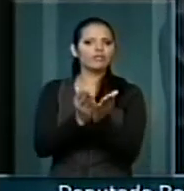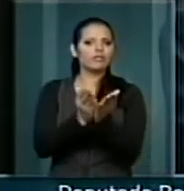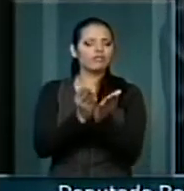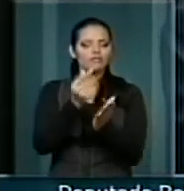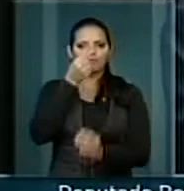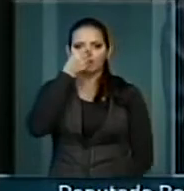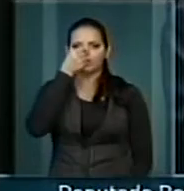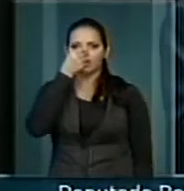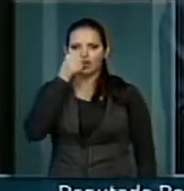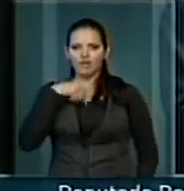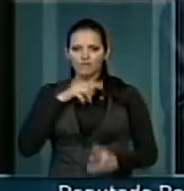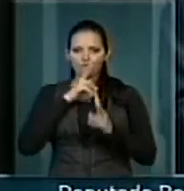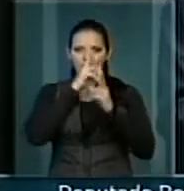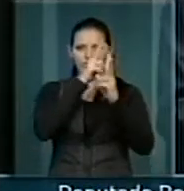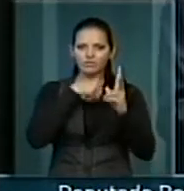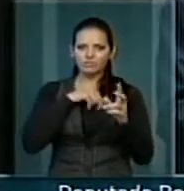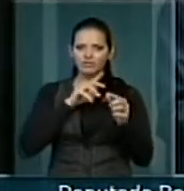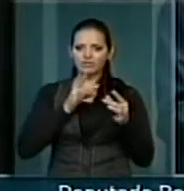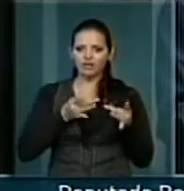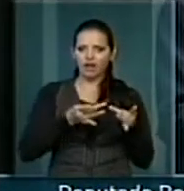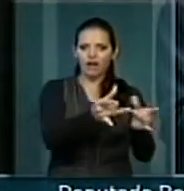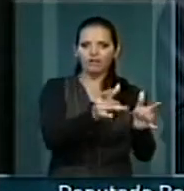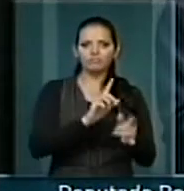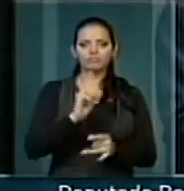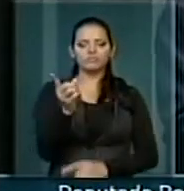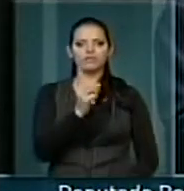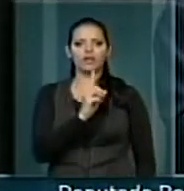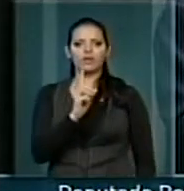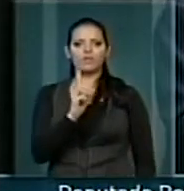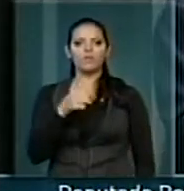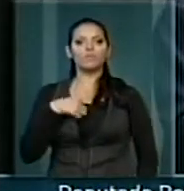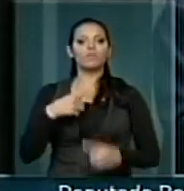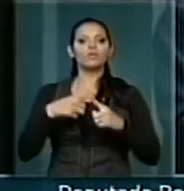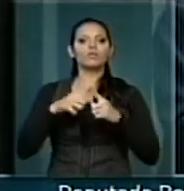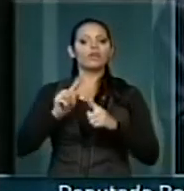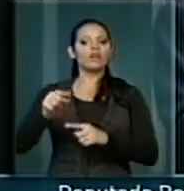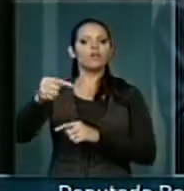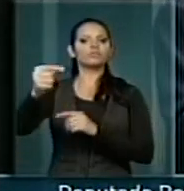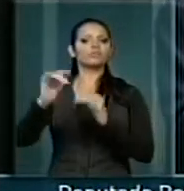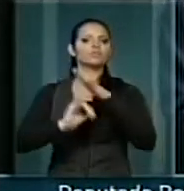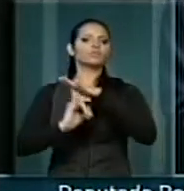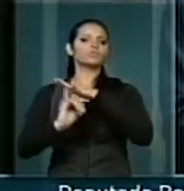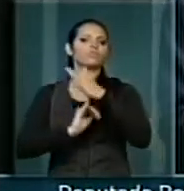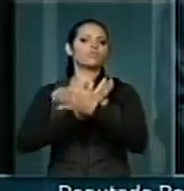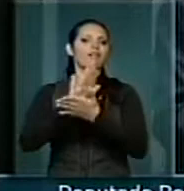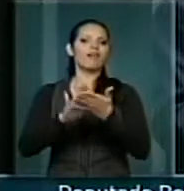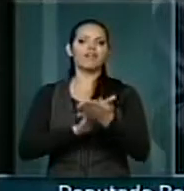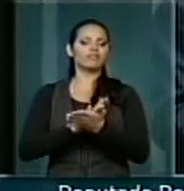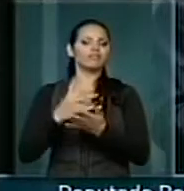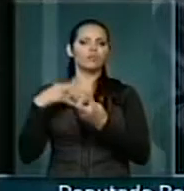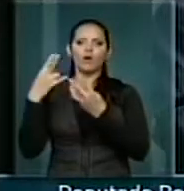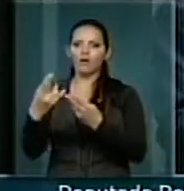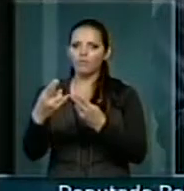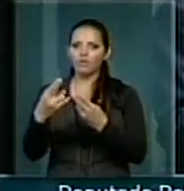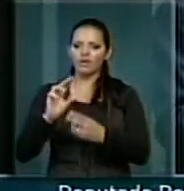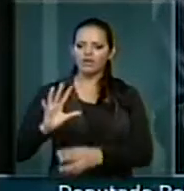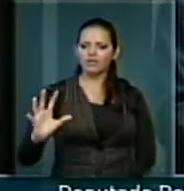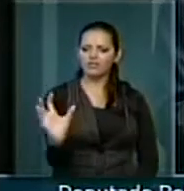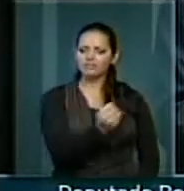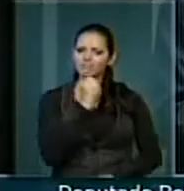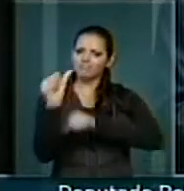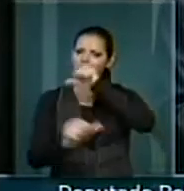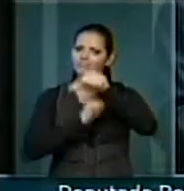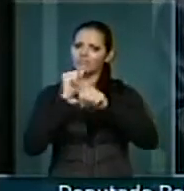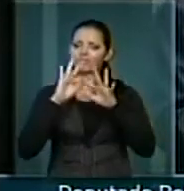ser neutralizada. Pelo contrário, considerando que nenhuma outra instituição restaurou mais famílias, recuperou